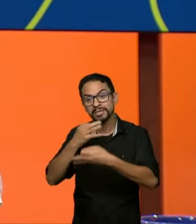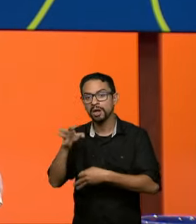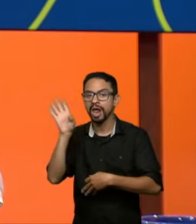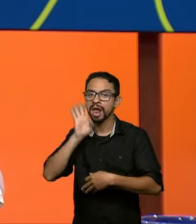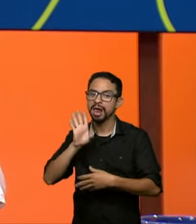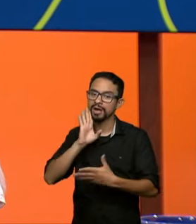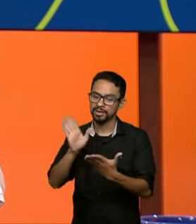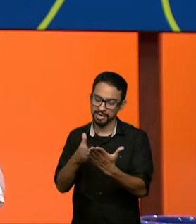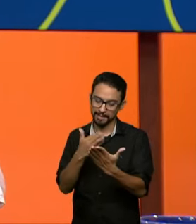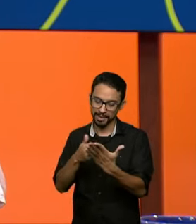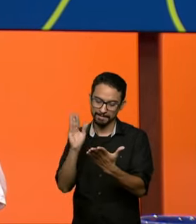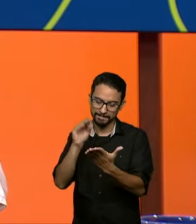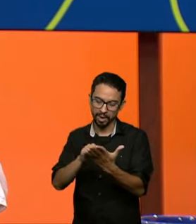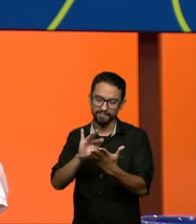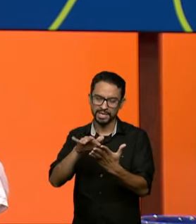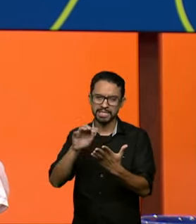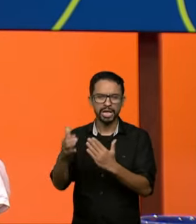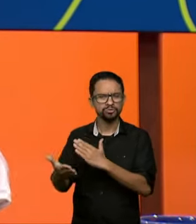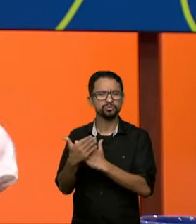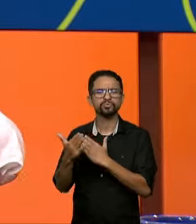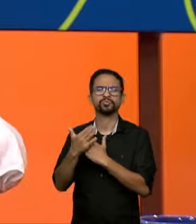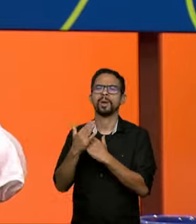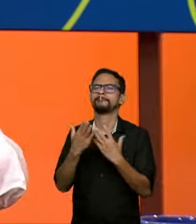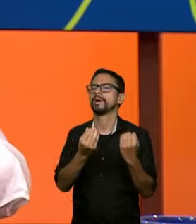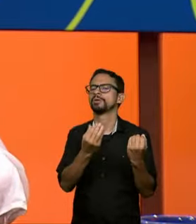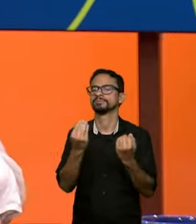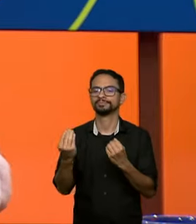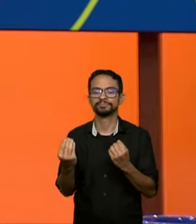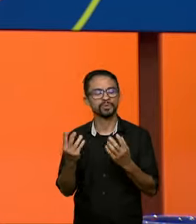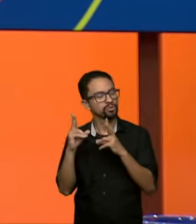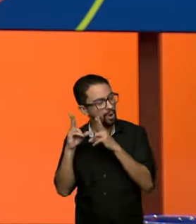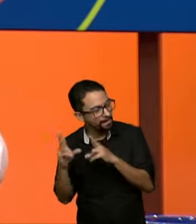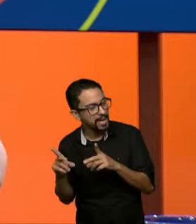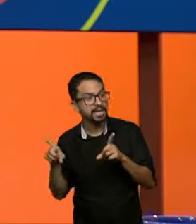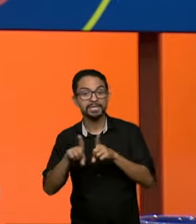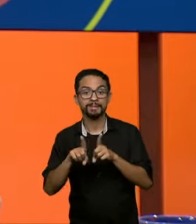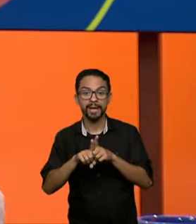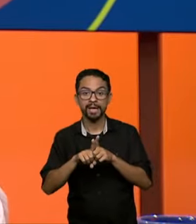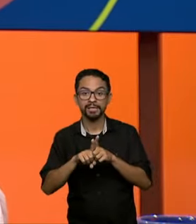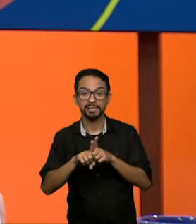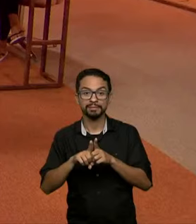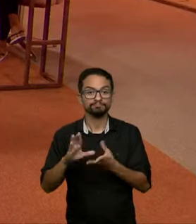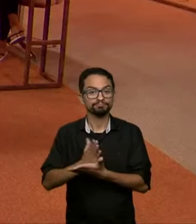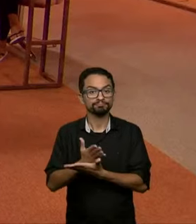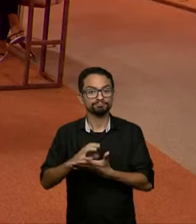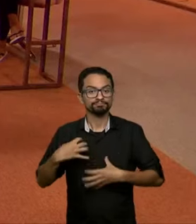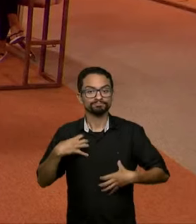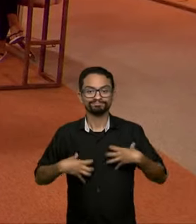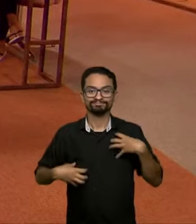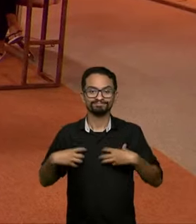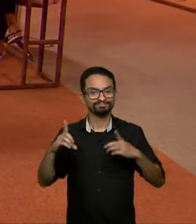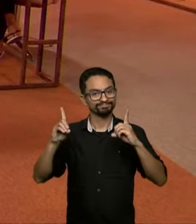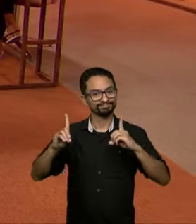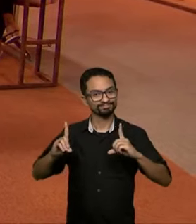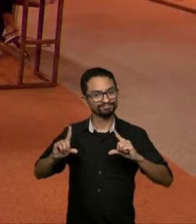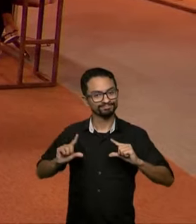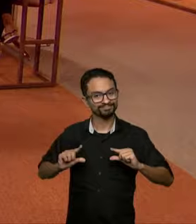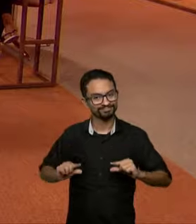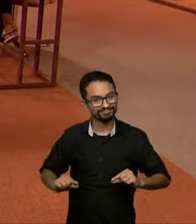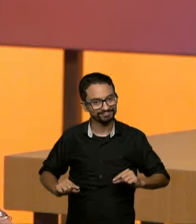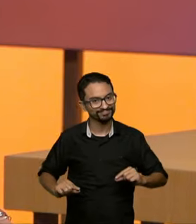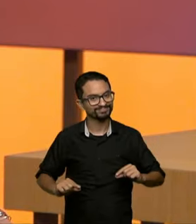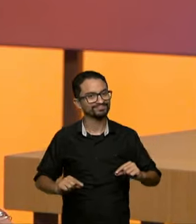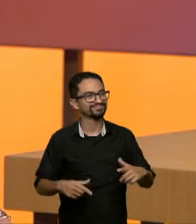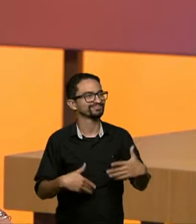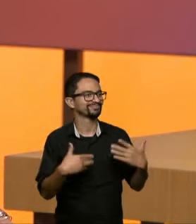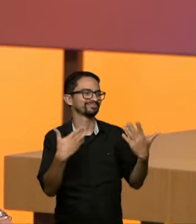tá no livro de felicidade dela e eu tenho feito e pra mim tem me ajudado muito. Tanto pra dormir quanto pra ter menos ansiedade ao longo do dia.